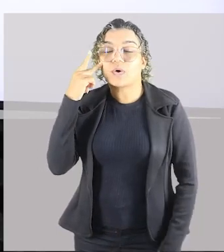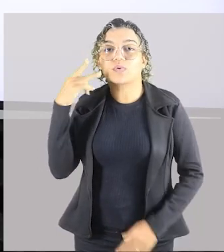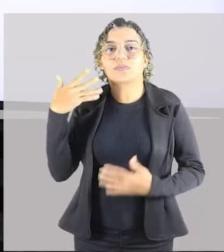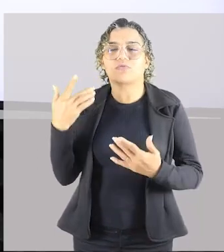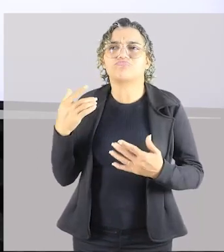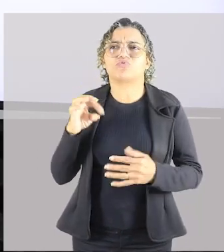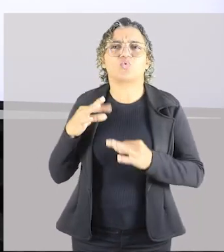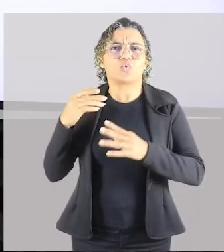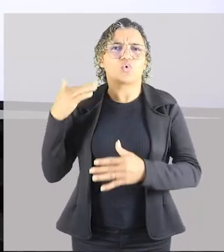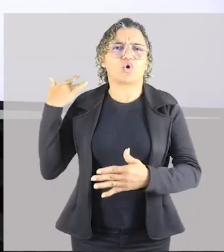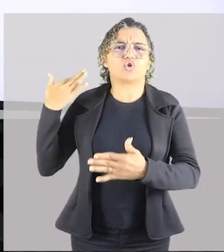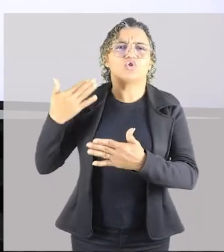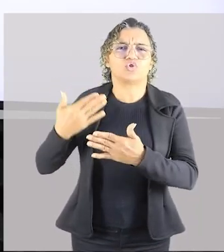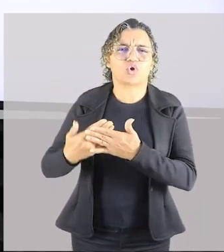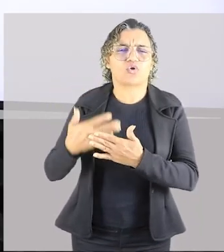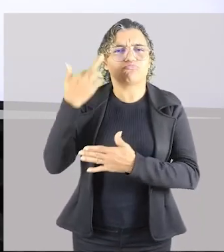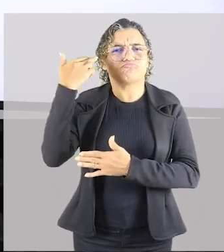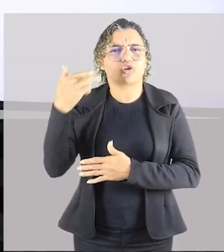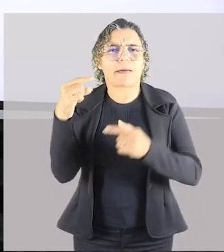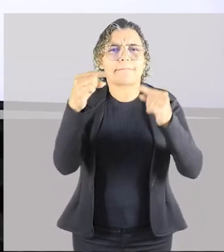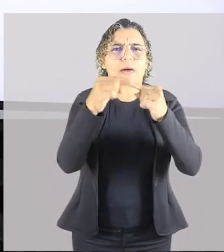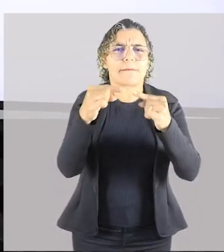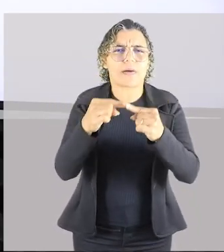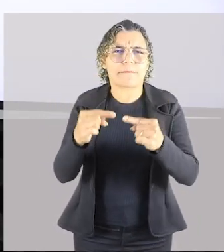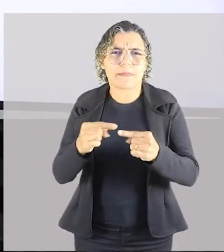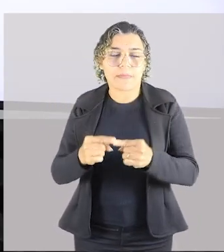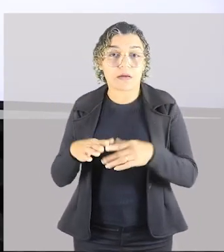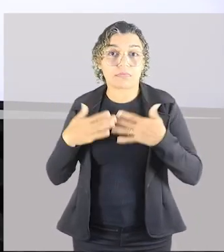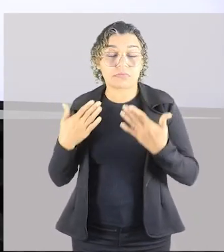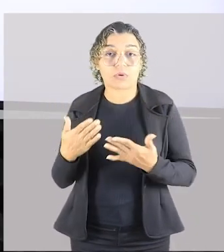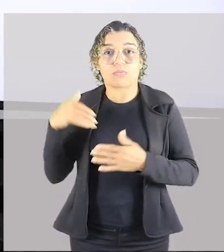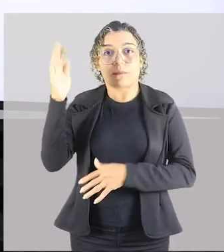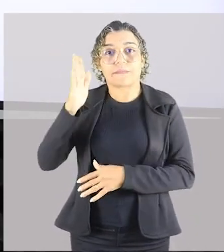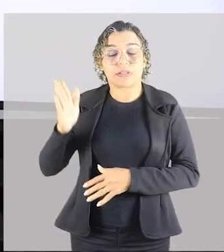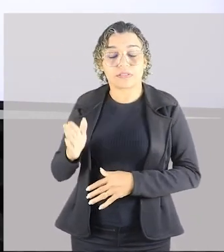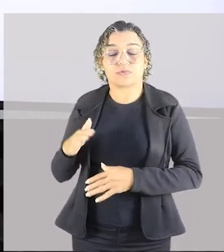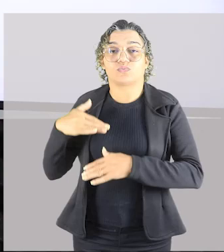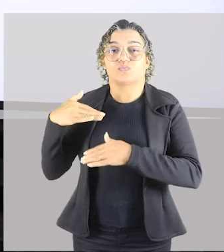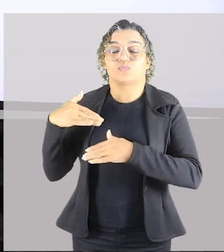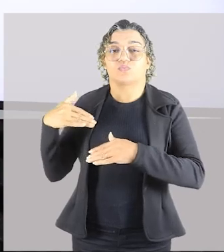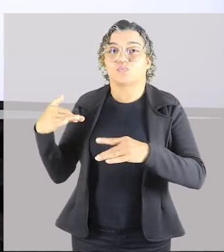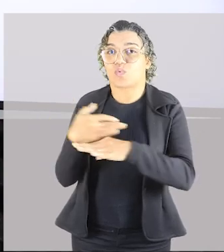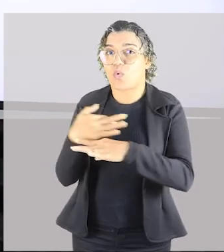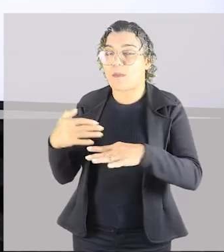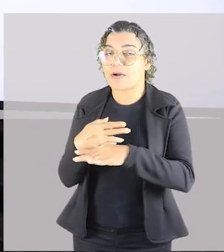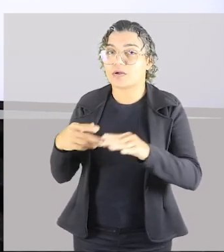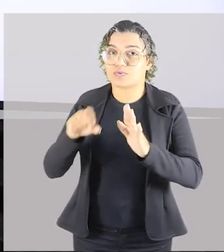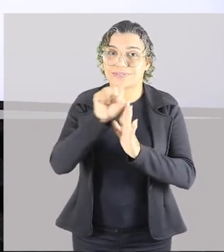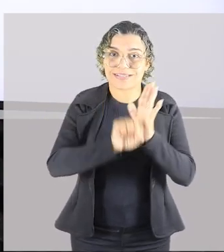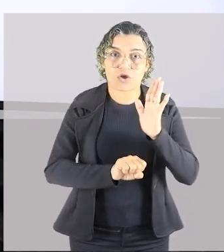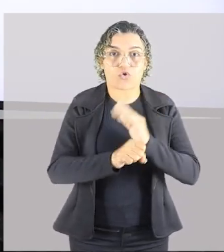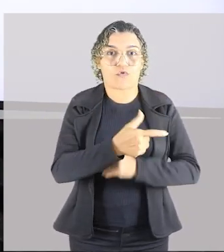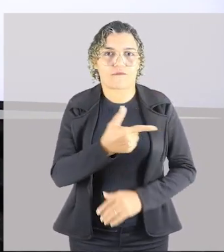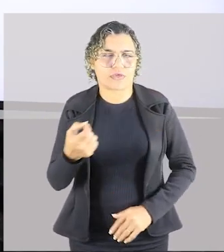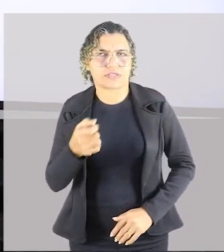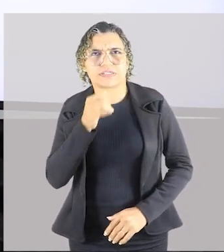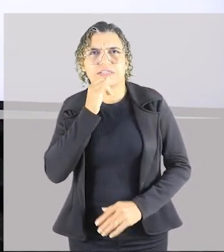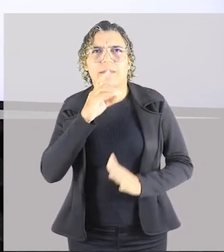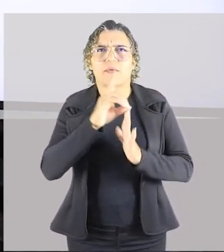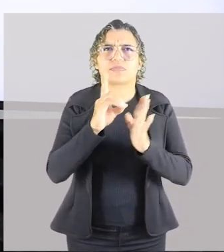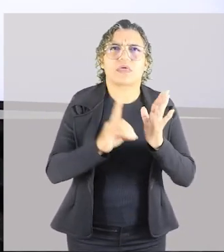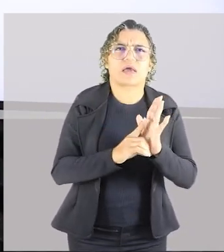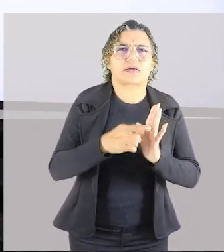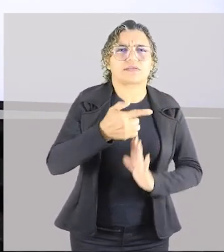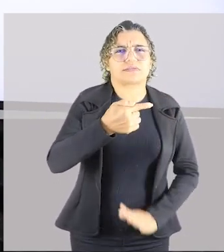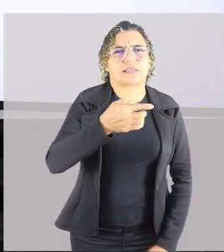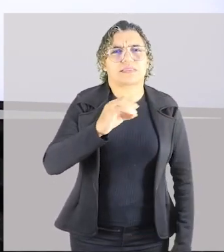ligando historicamente, tá? O Brasil passa a ser um país urbano no século XX. A partir da década de 70, tá